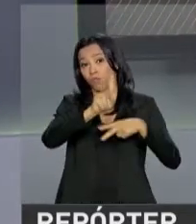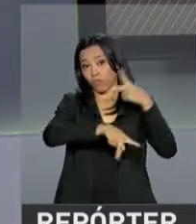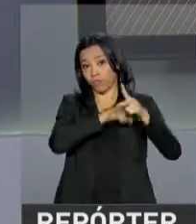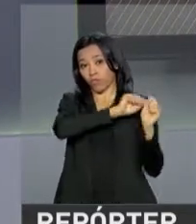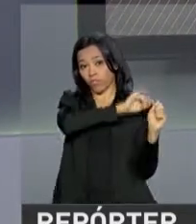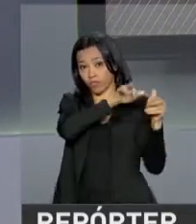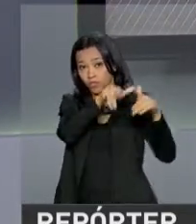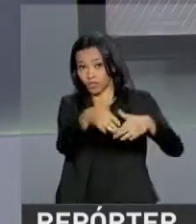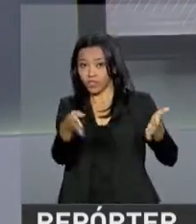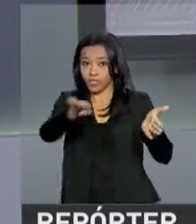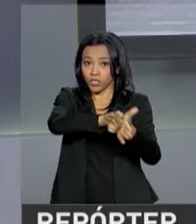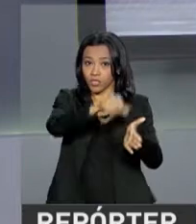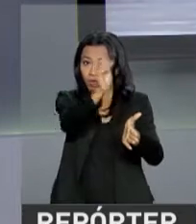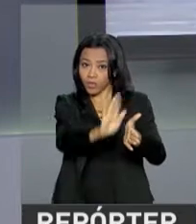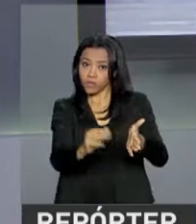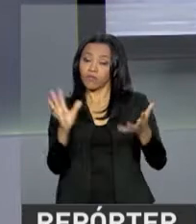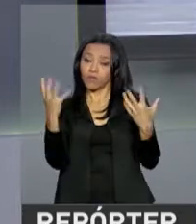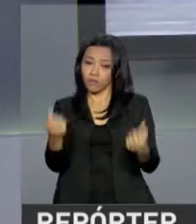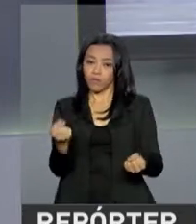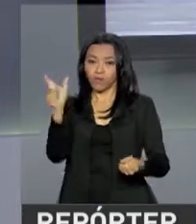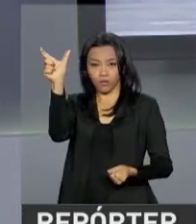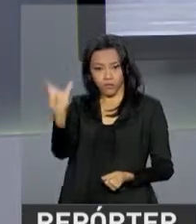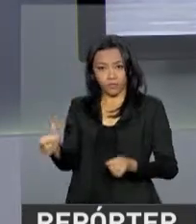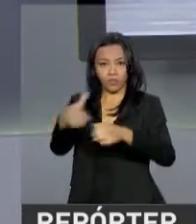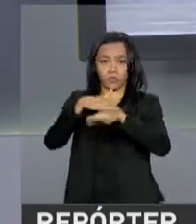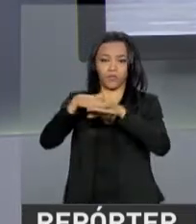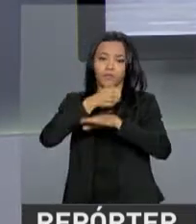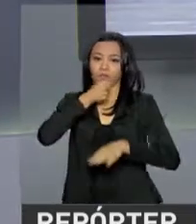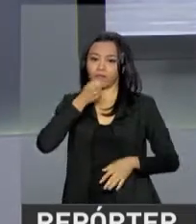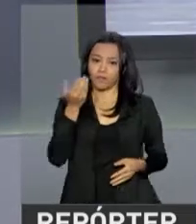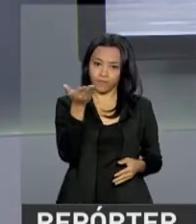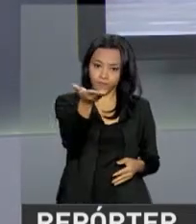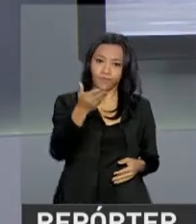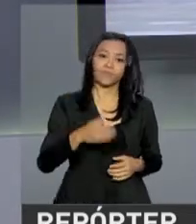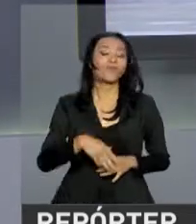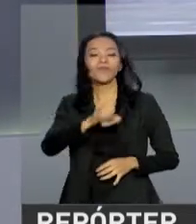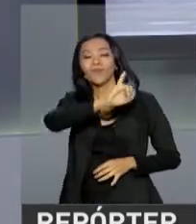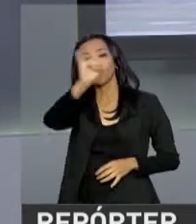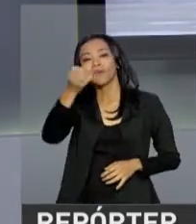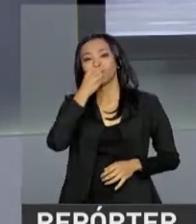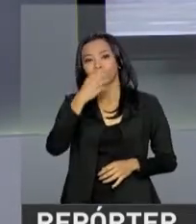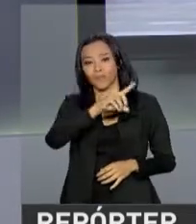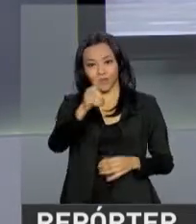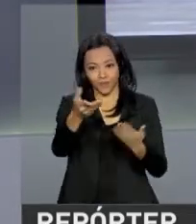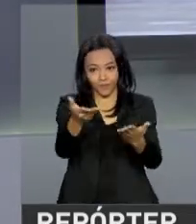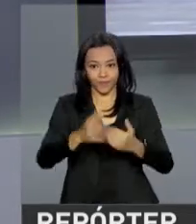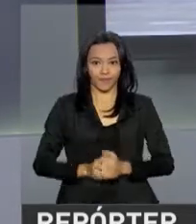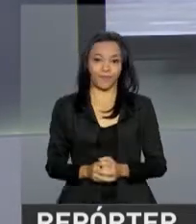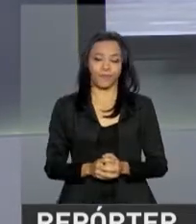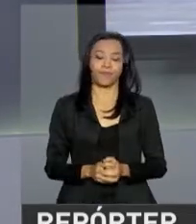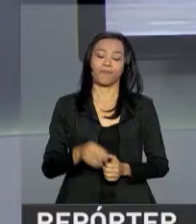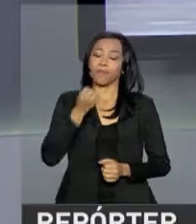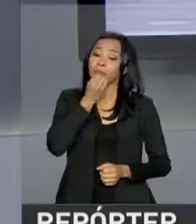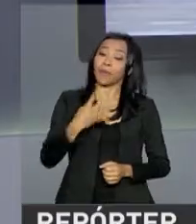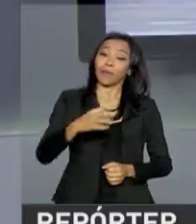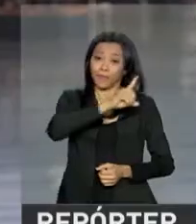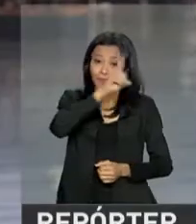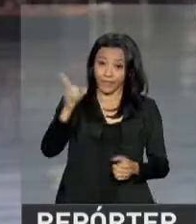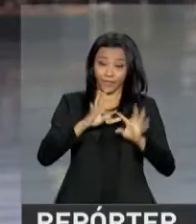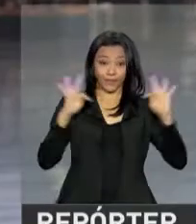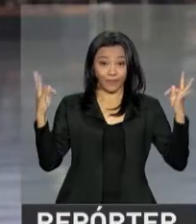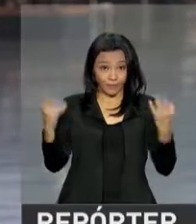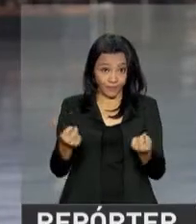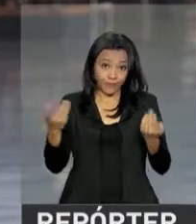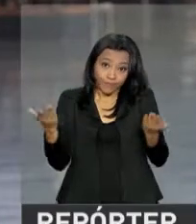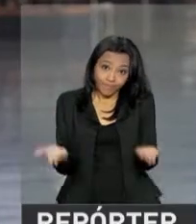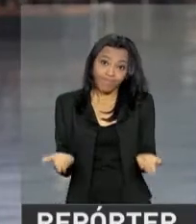Palácio do Planalto conversar ao vivo com o repórter Ney Pereira. Olá, Ney, bom dia para você. Bom dia, Thaisa. Bom dia a todos. Olha,